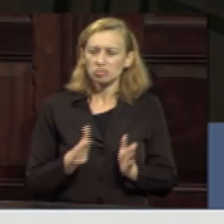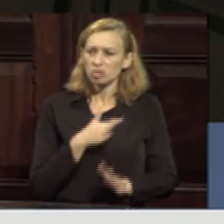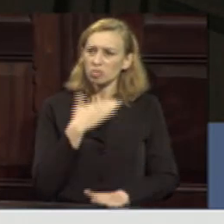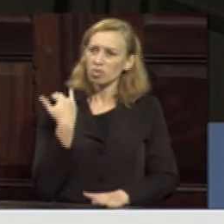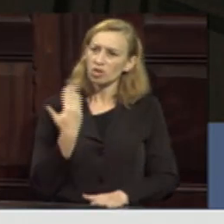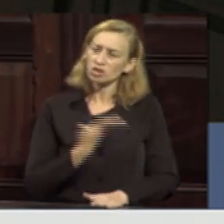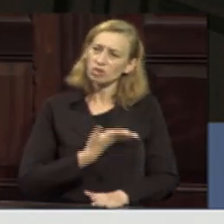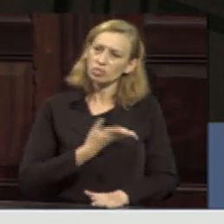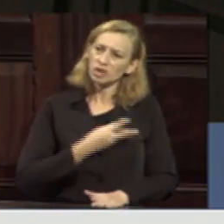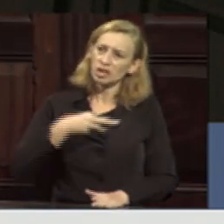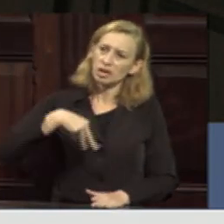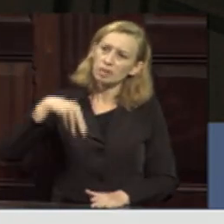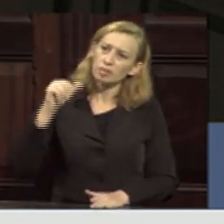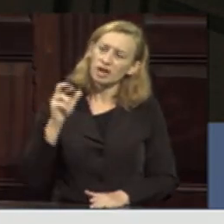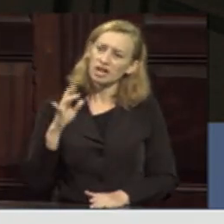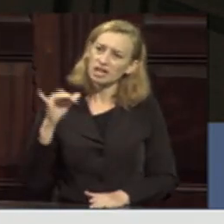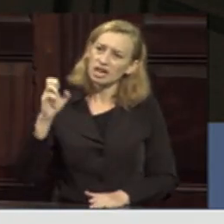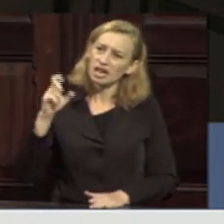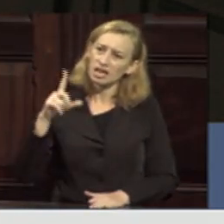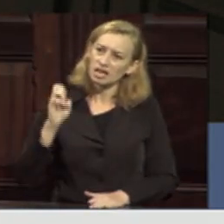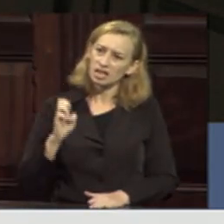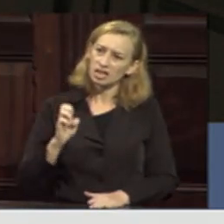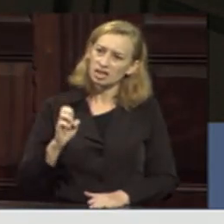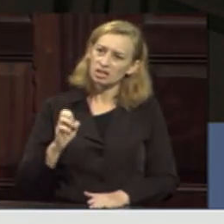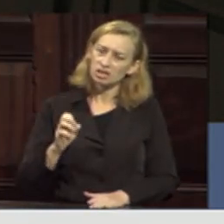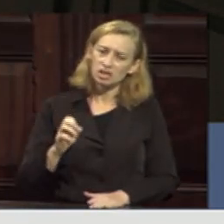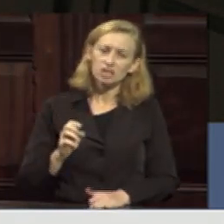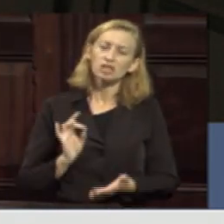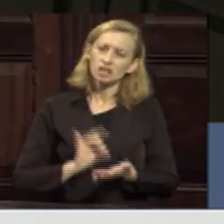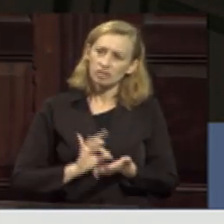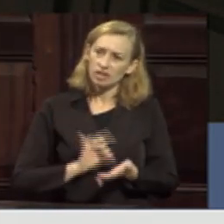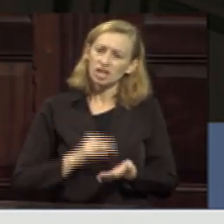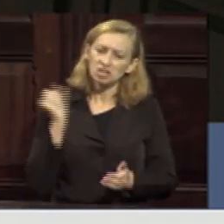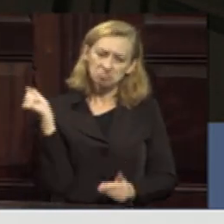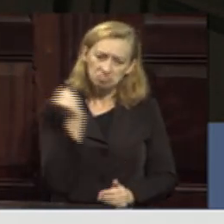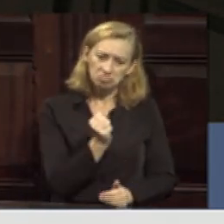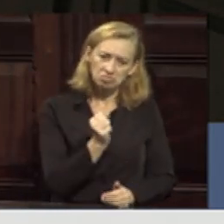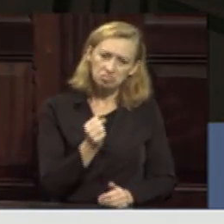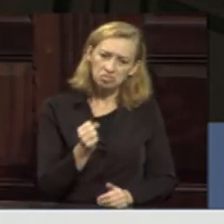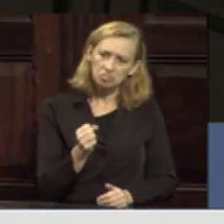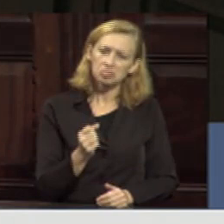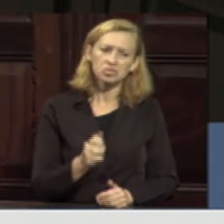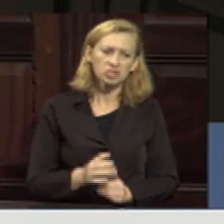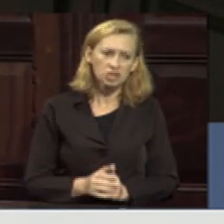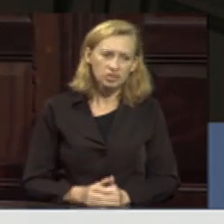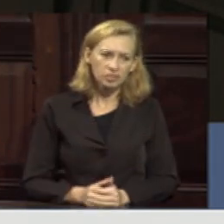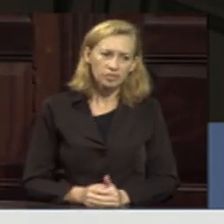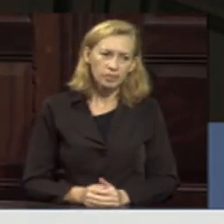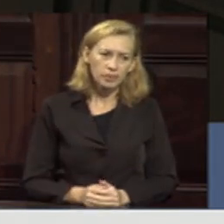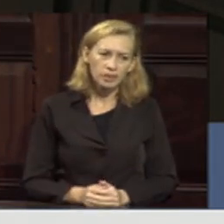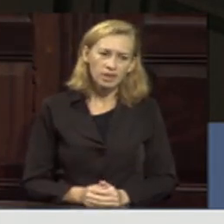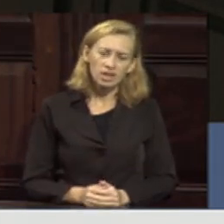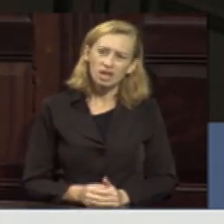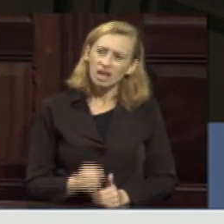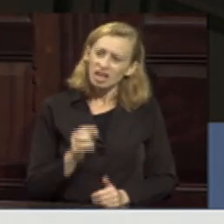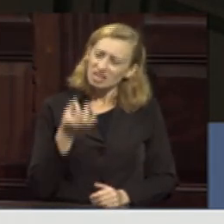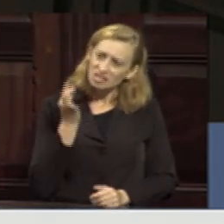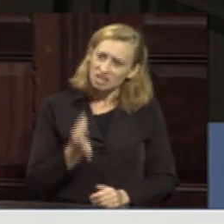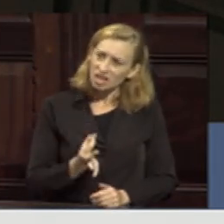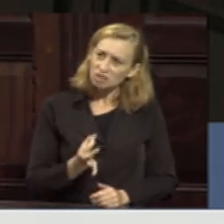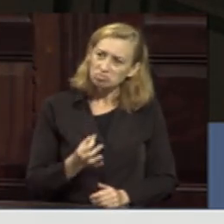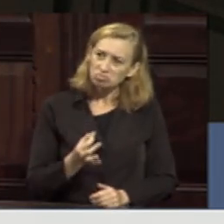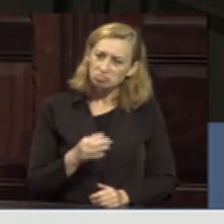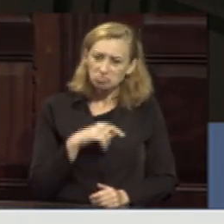atentado contra a democracia e contra o Estado de Direito. Isso fica claro para mim.